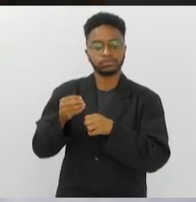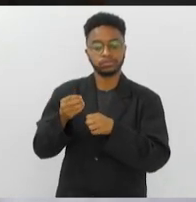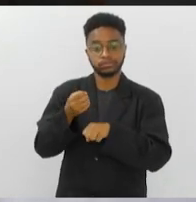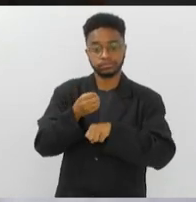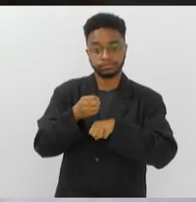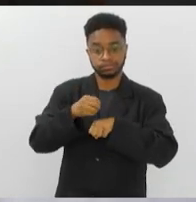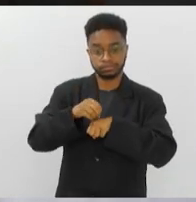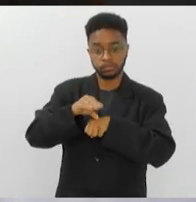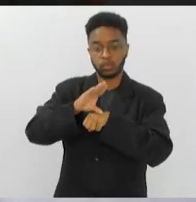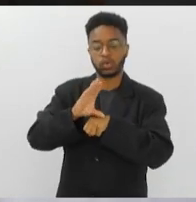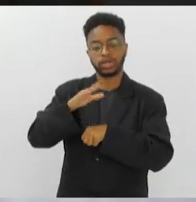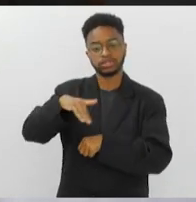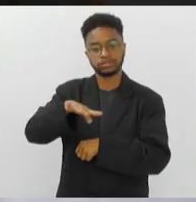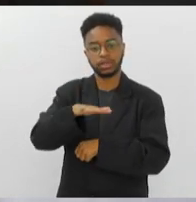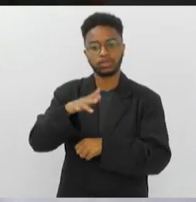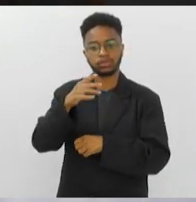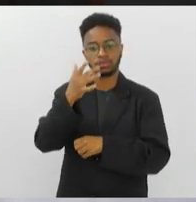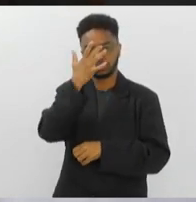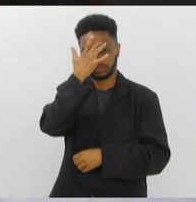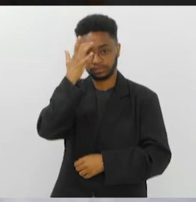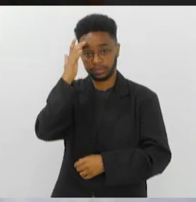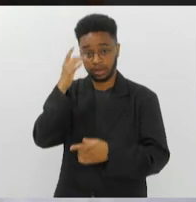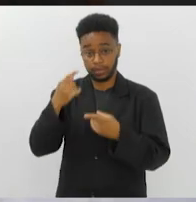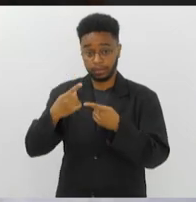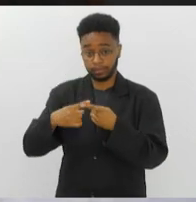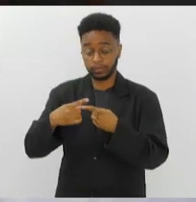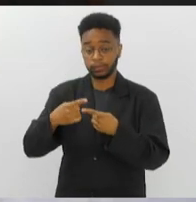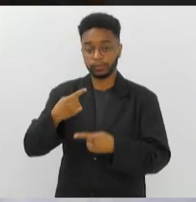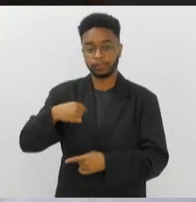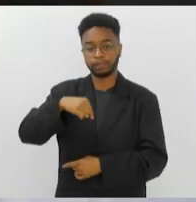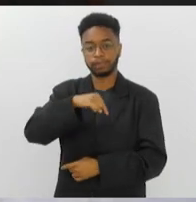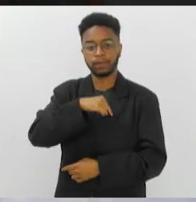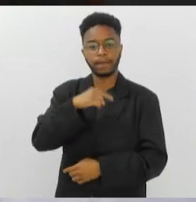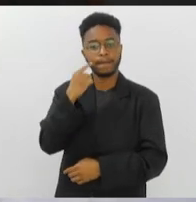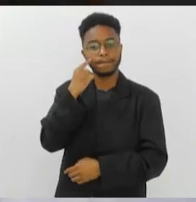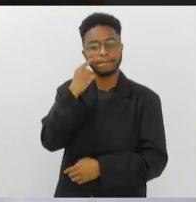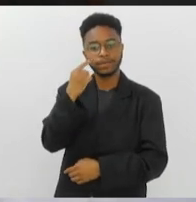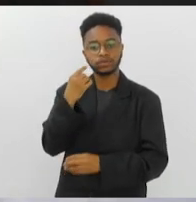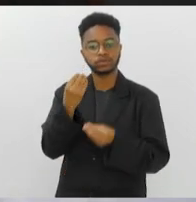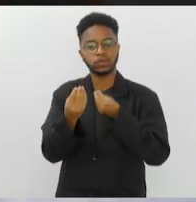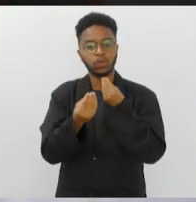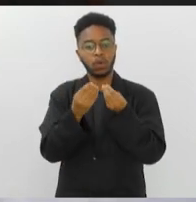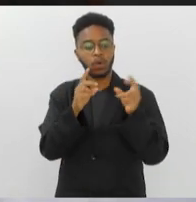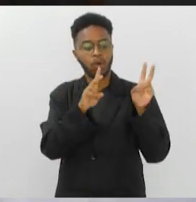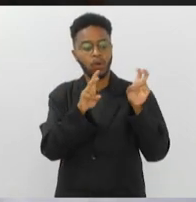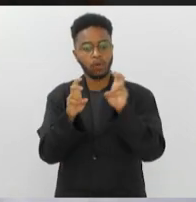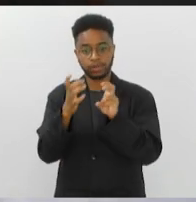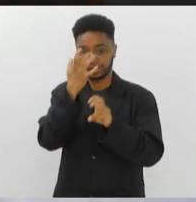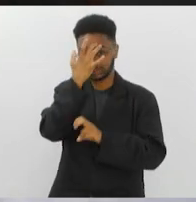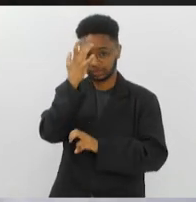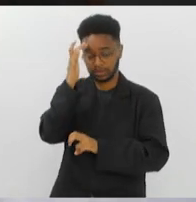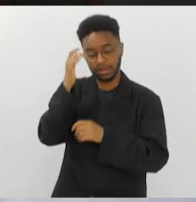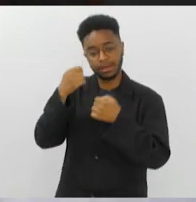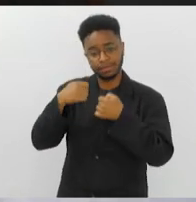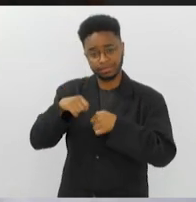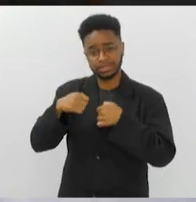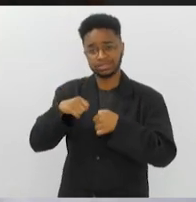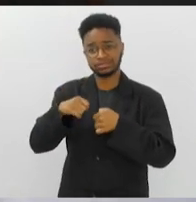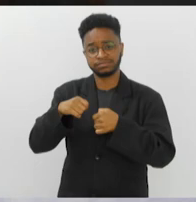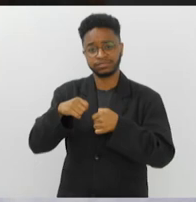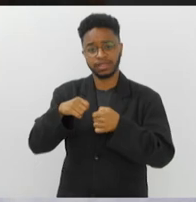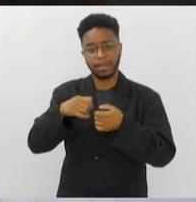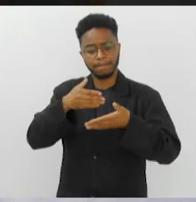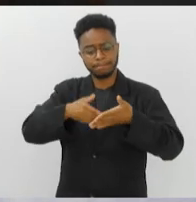ampliação desse olhar sobre a saúde mental. A gente, quando pensa a condição da saúde mental, a gente tem que romper diferentes